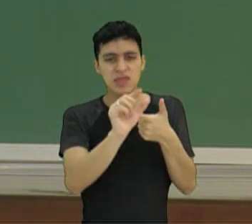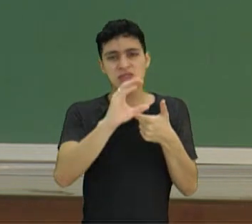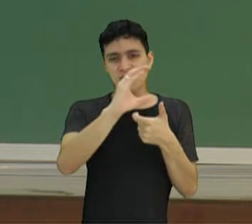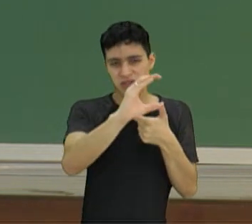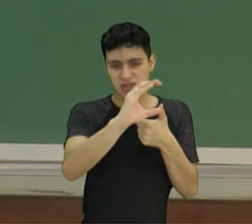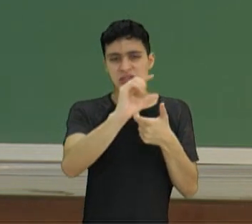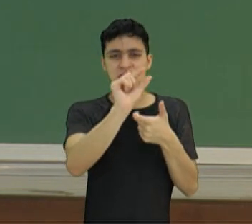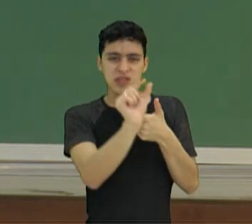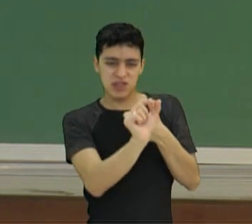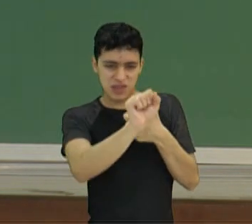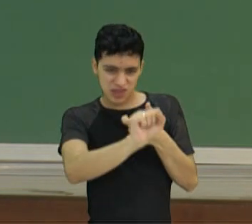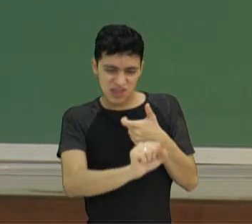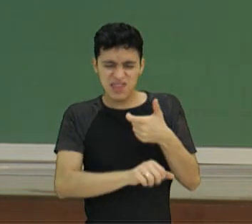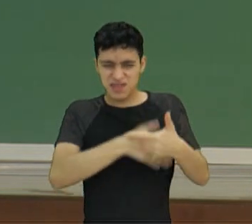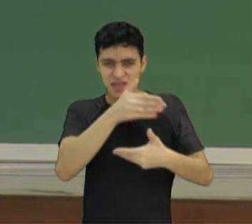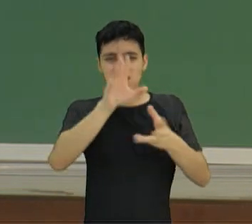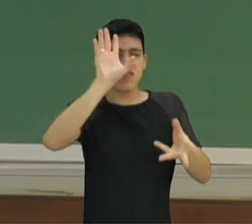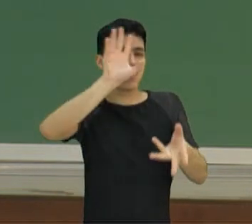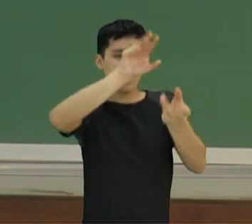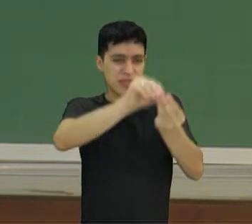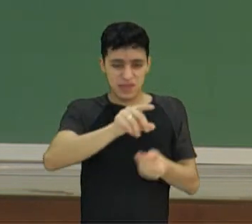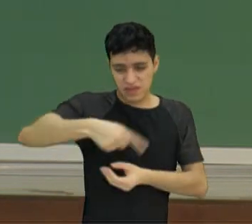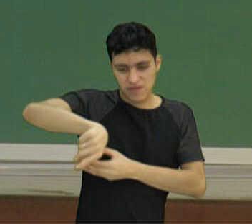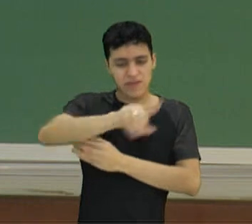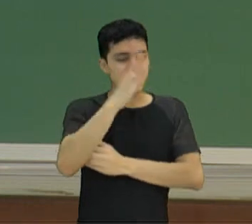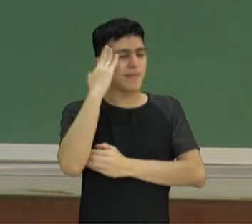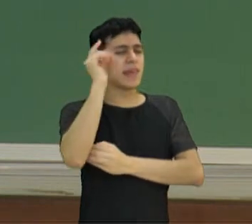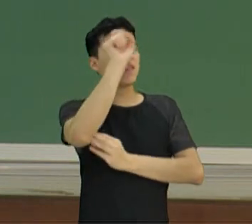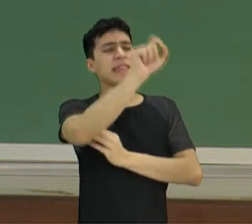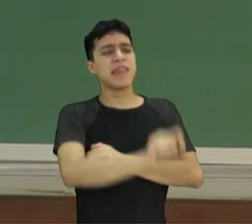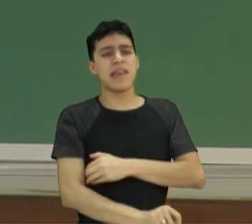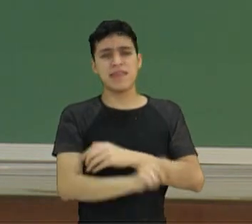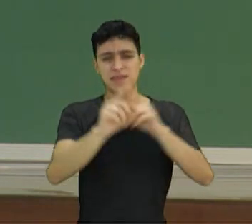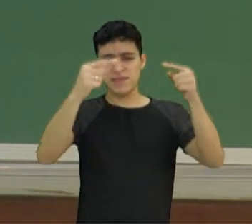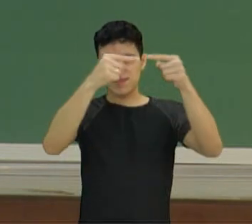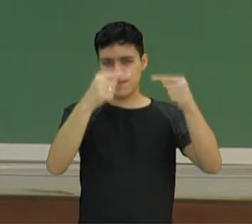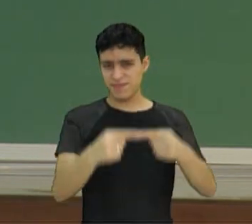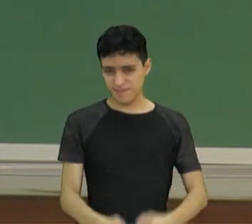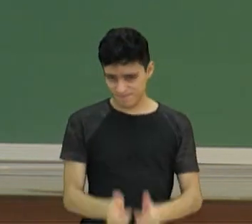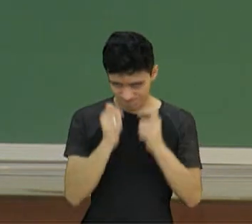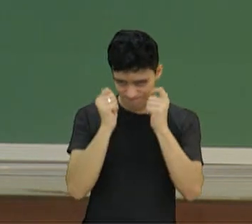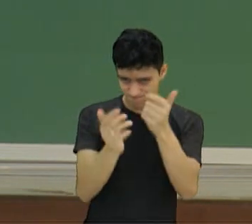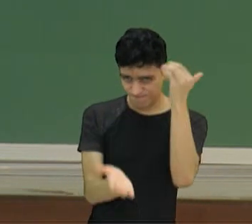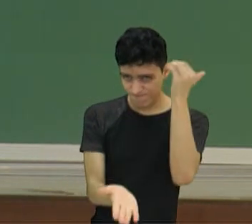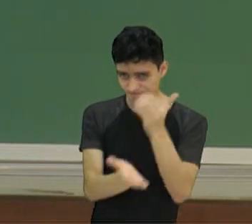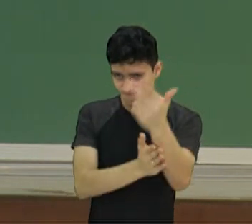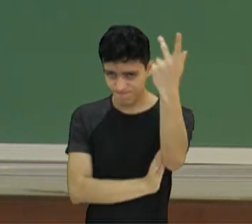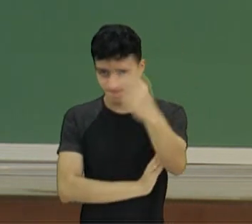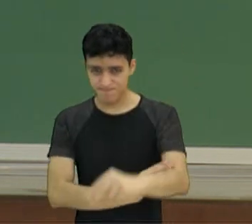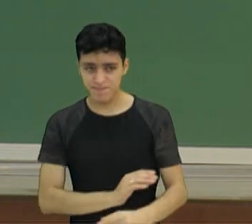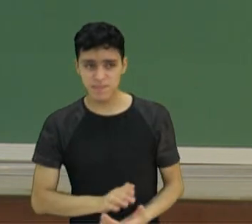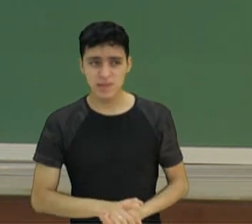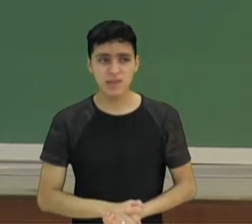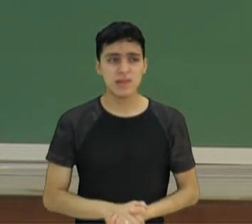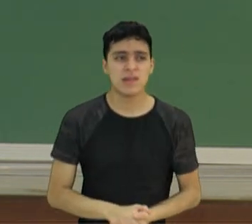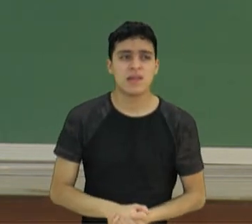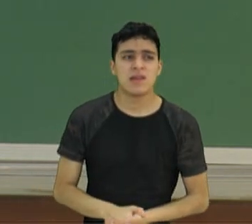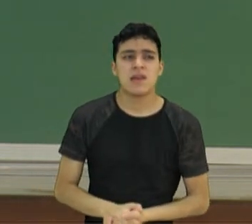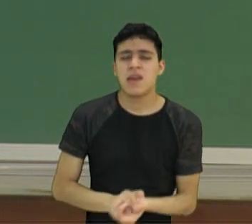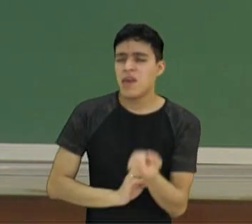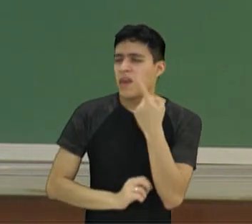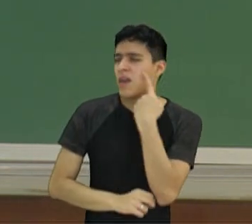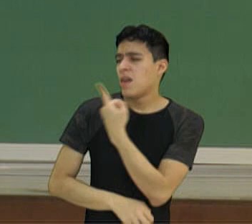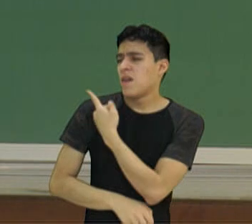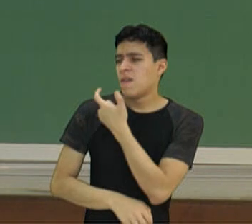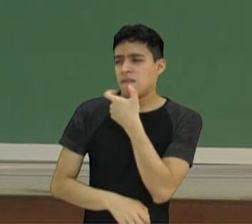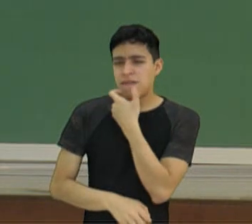S de Steve, ok? Só para vocês poderem saber. Vamos ler então? Bora lá. Hello,